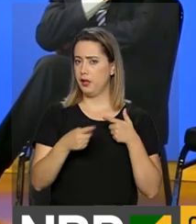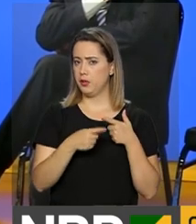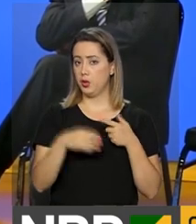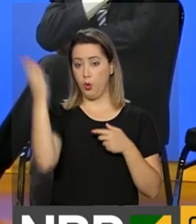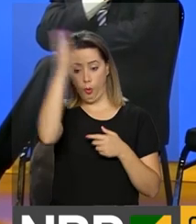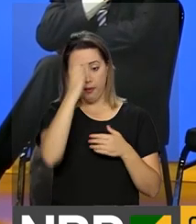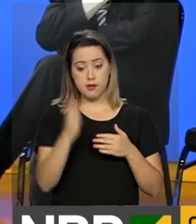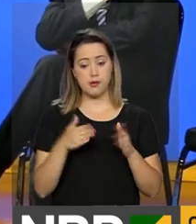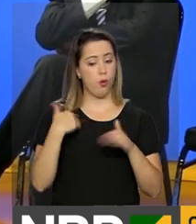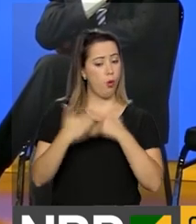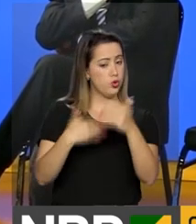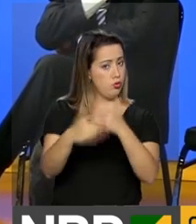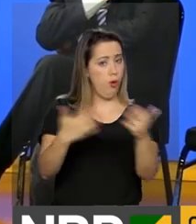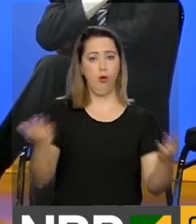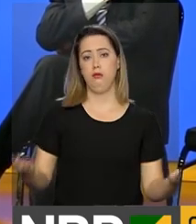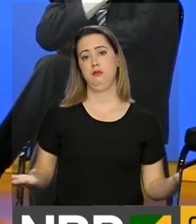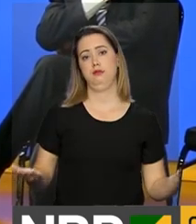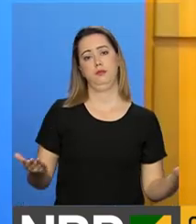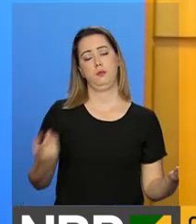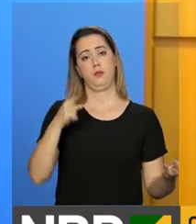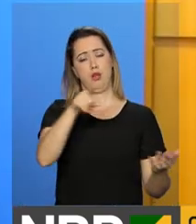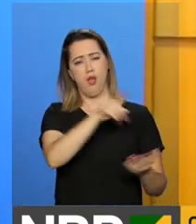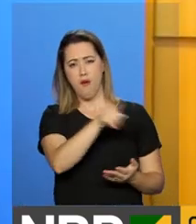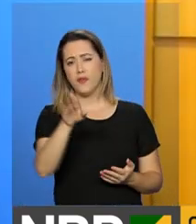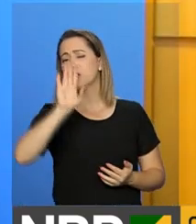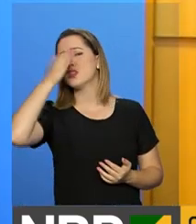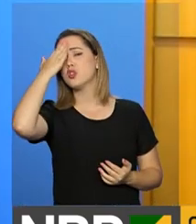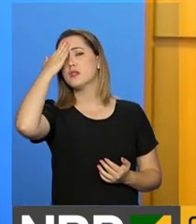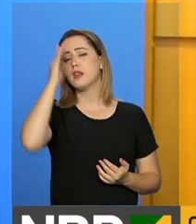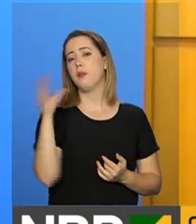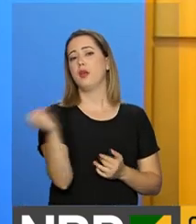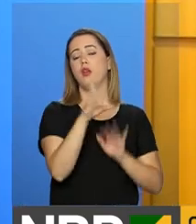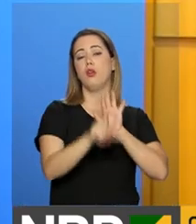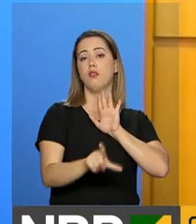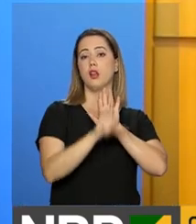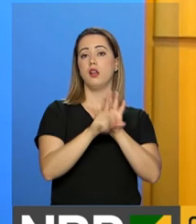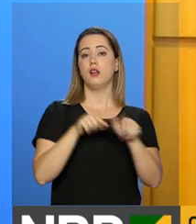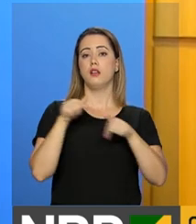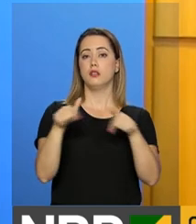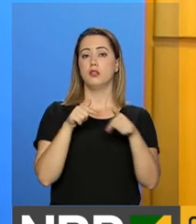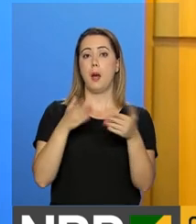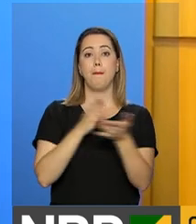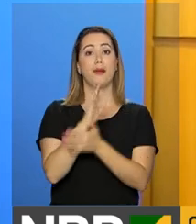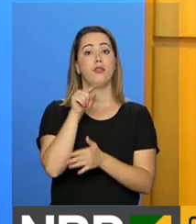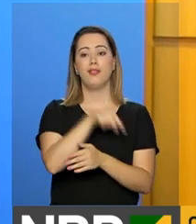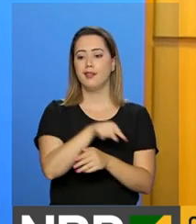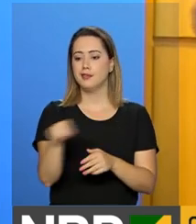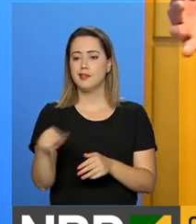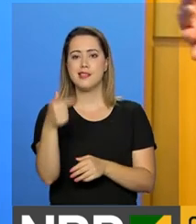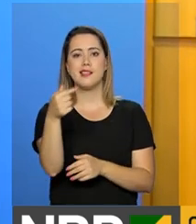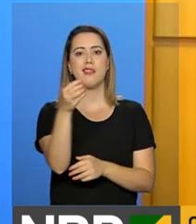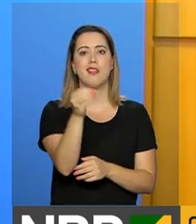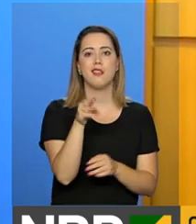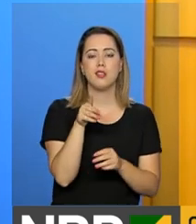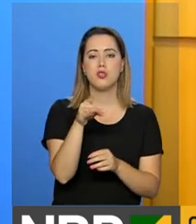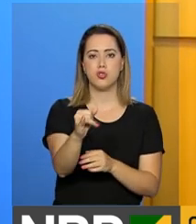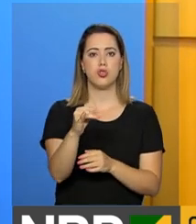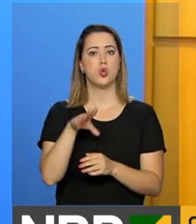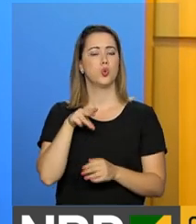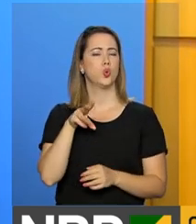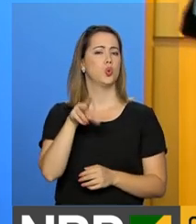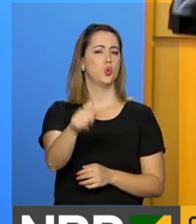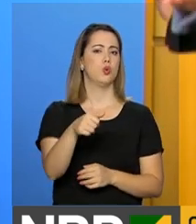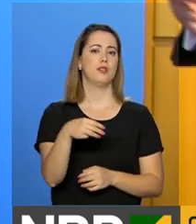parou. Você sabe que a reforma trabalhista, a modernização trabalhista, foi aprovada nesse período. As medidas provisórias foram